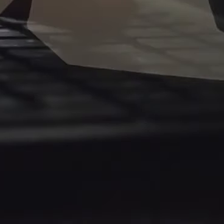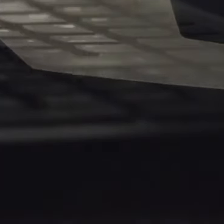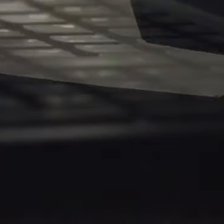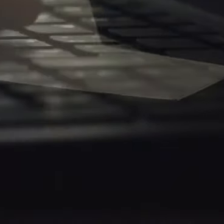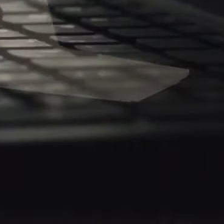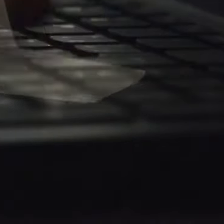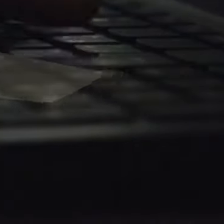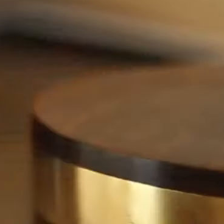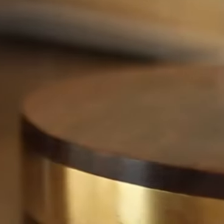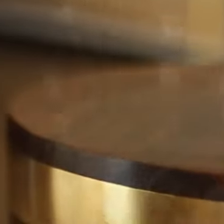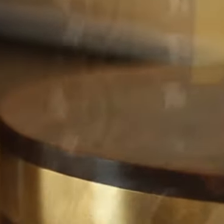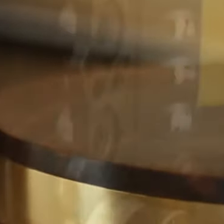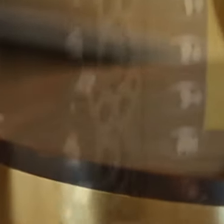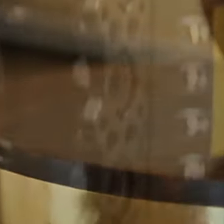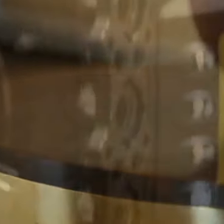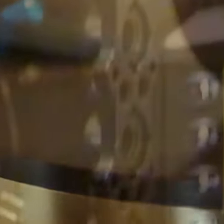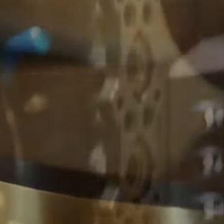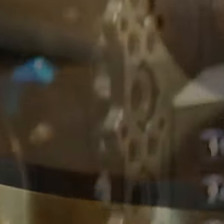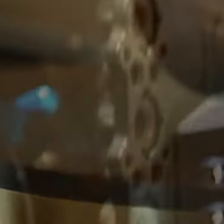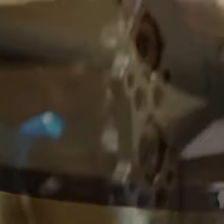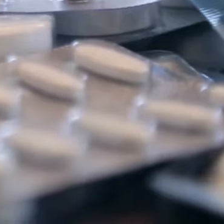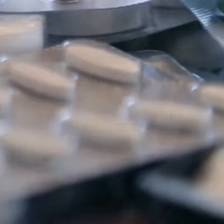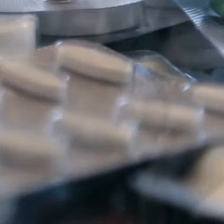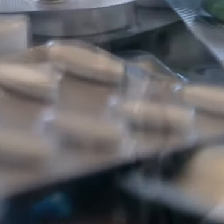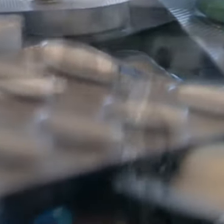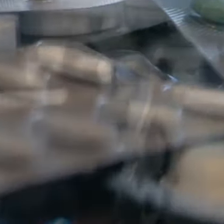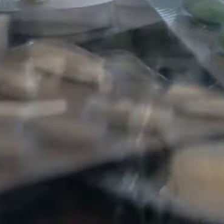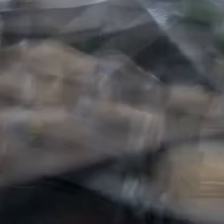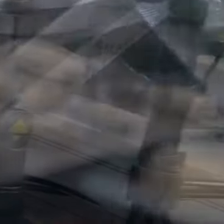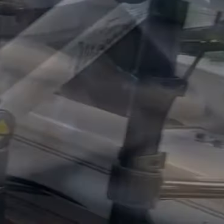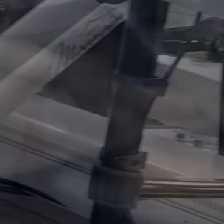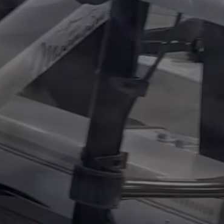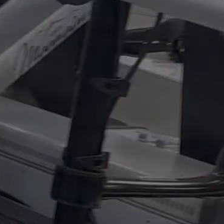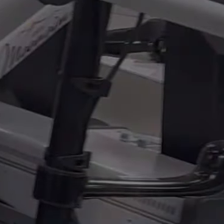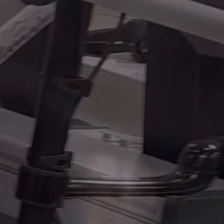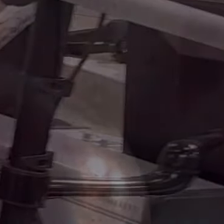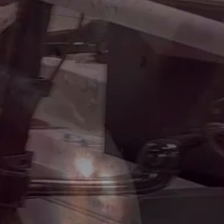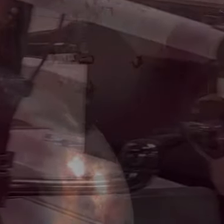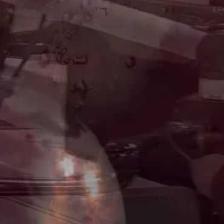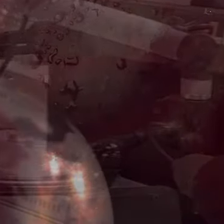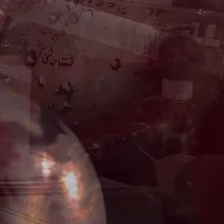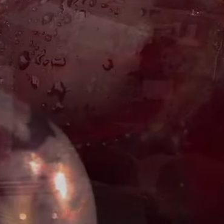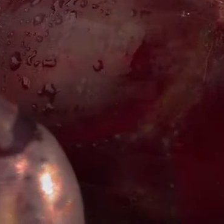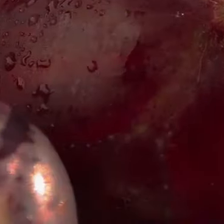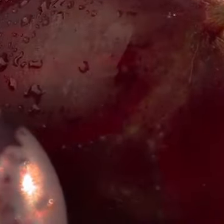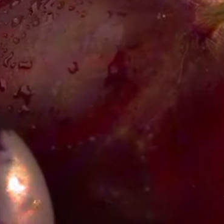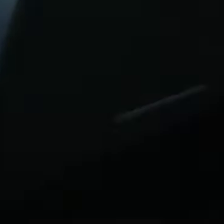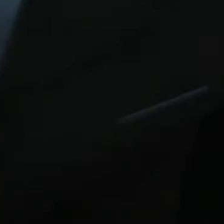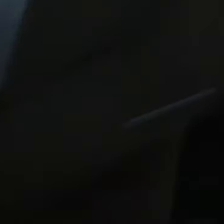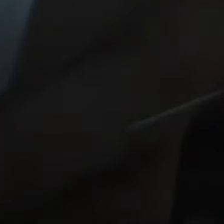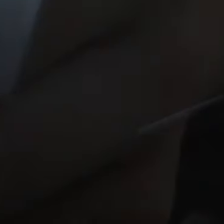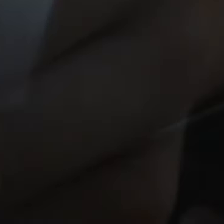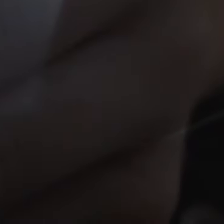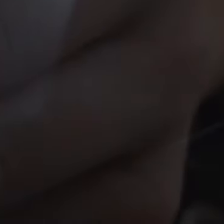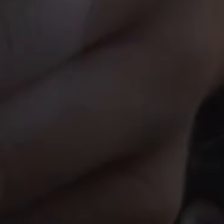Está entrando no ar. Você precisa saber. Muitas dicas para o seu dia a dia.